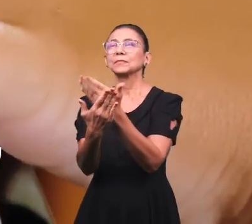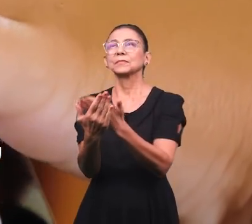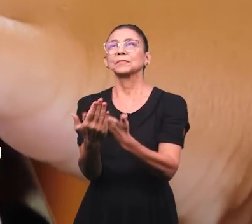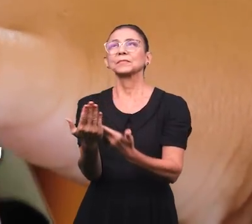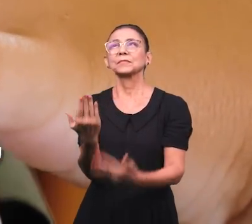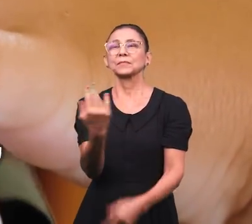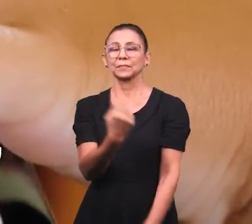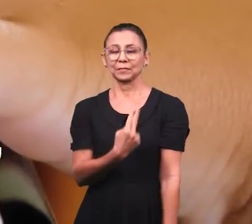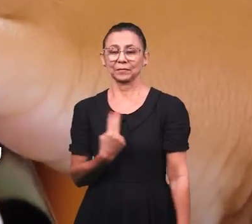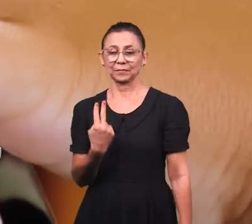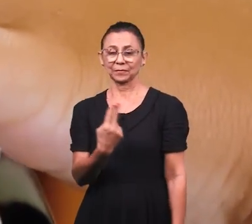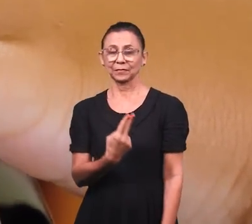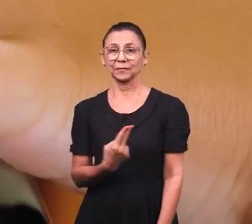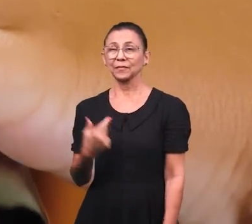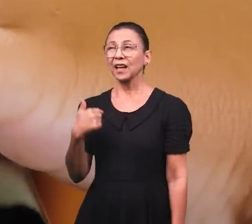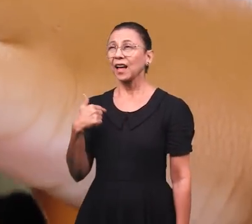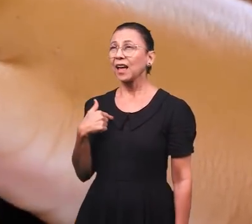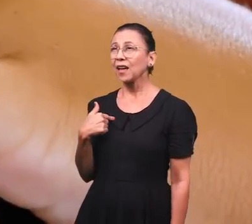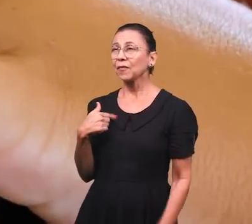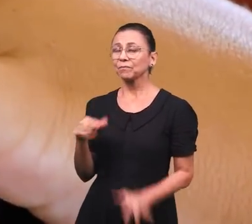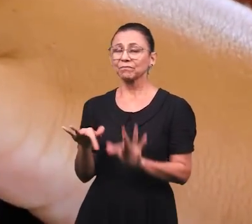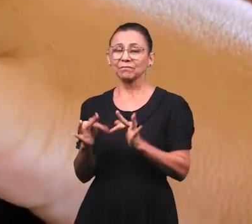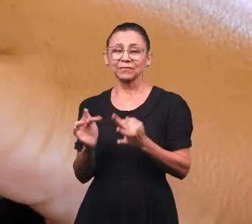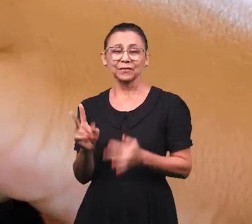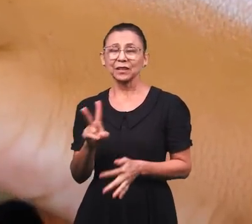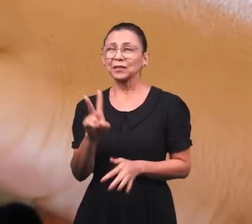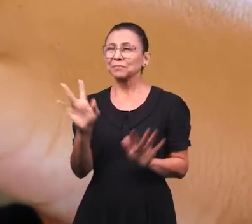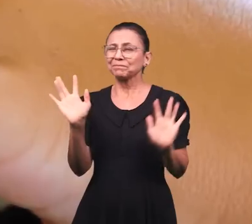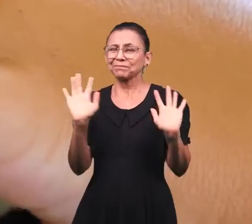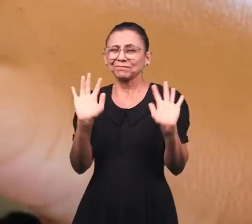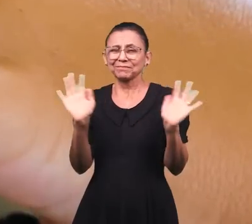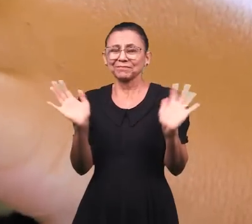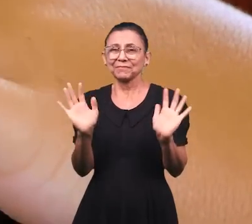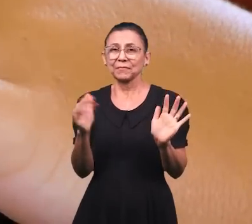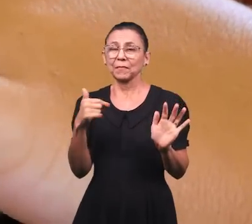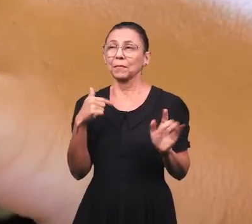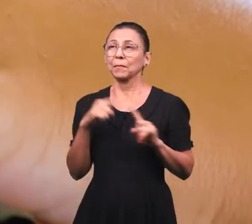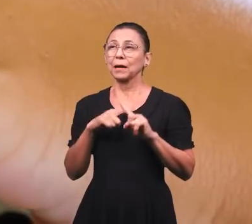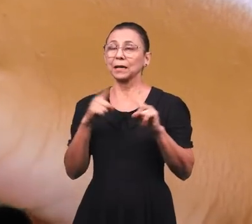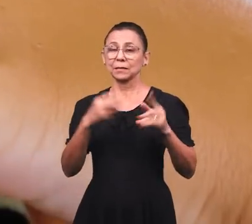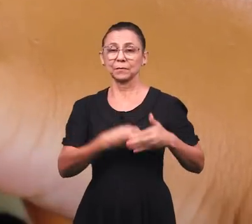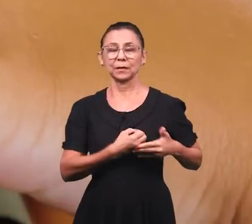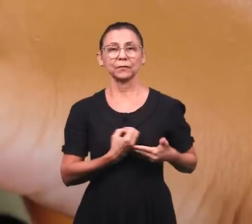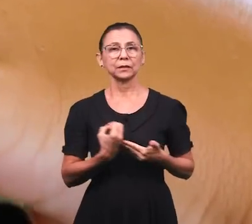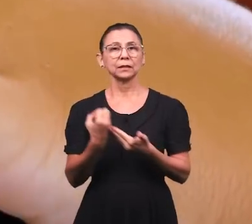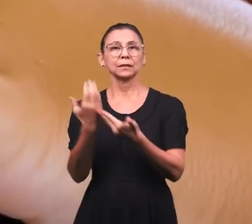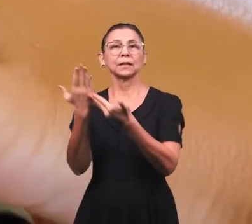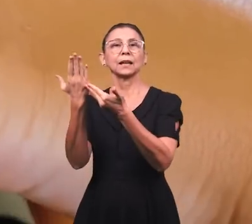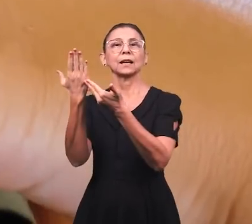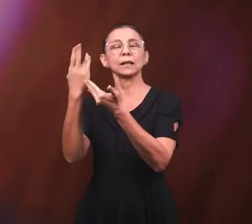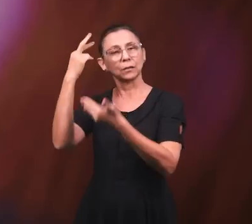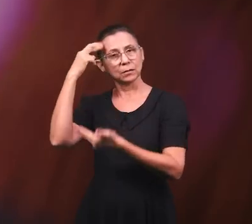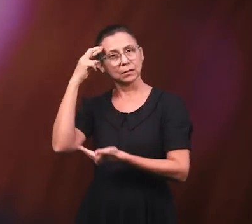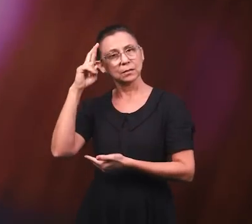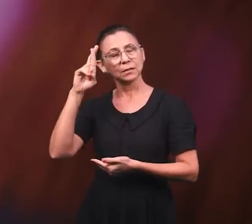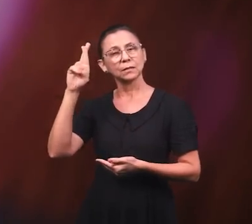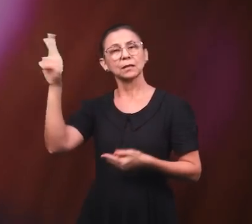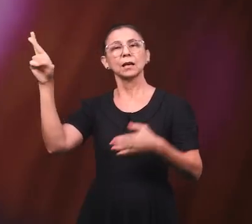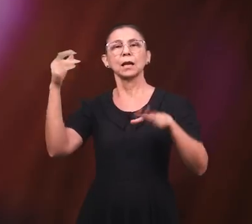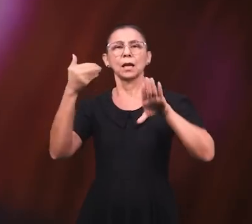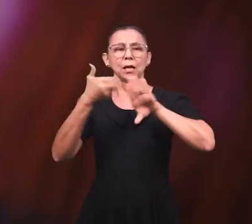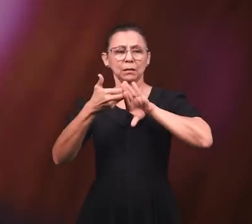instrumento teu, sem valor, mas teu Senhor,